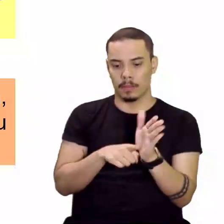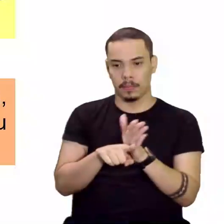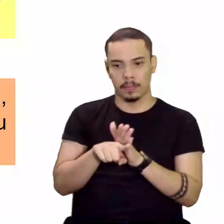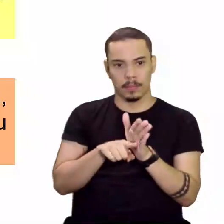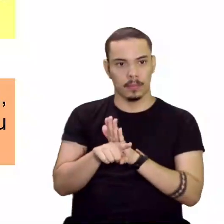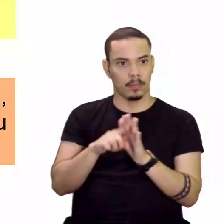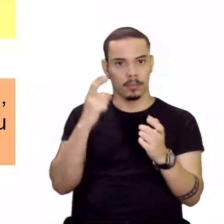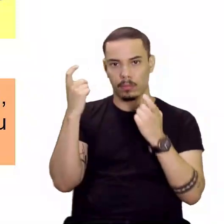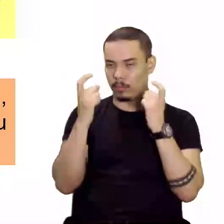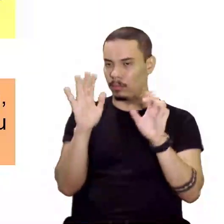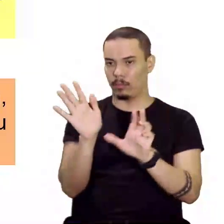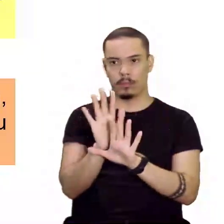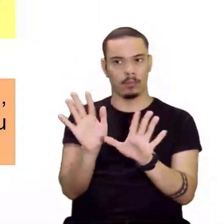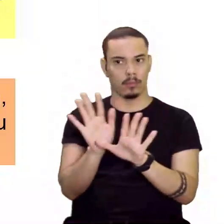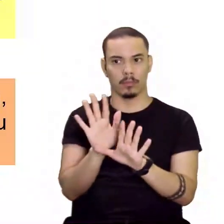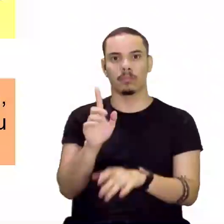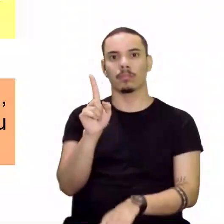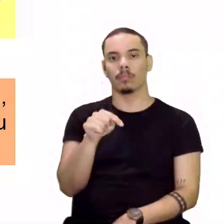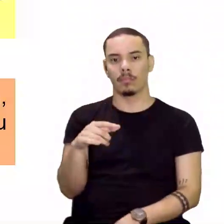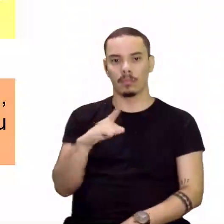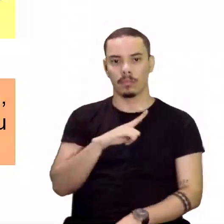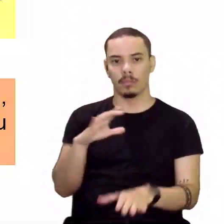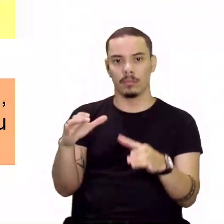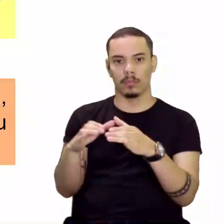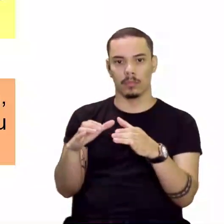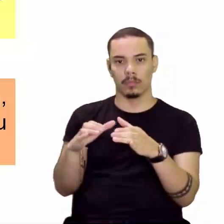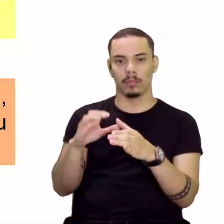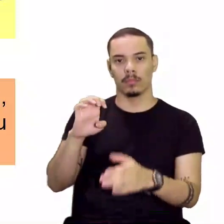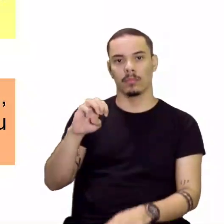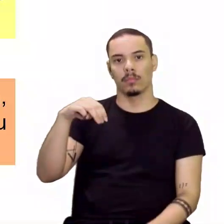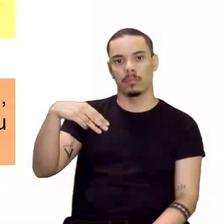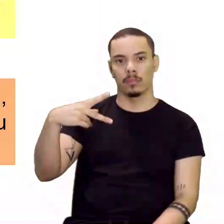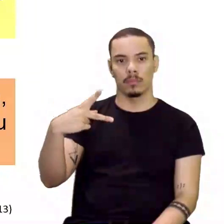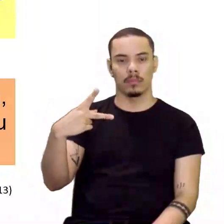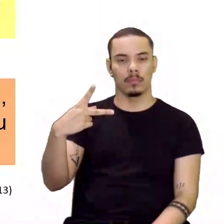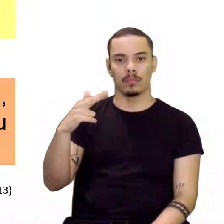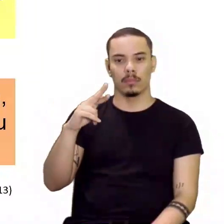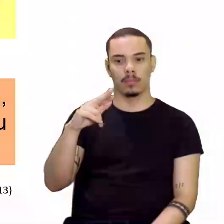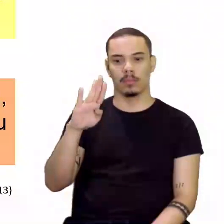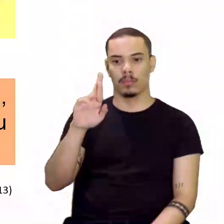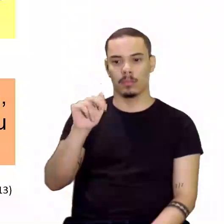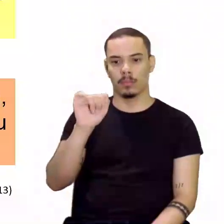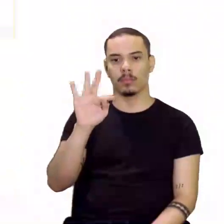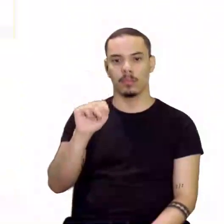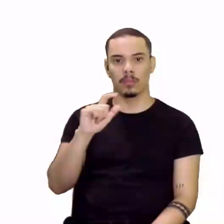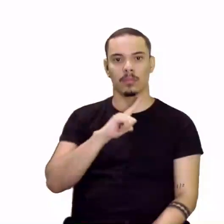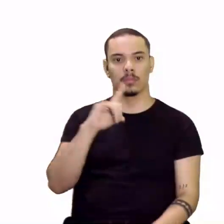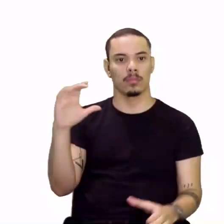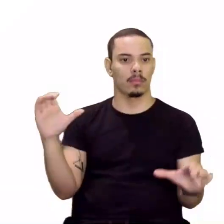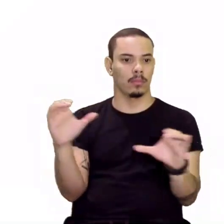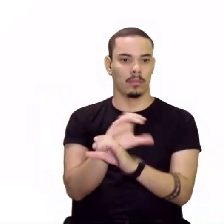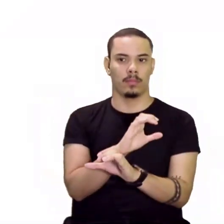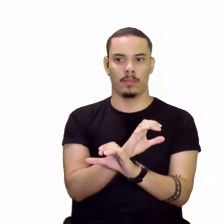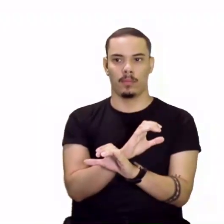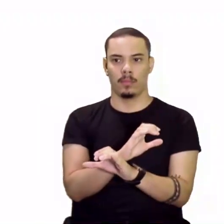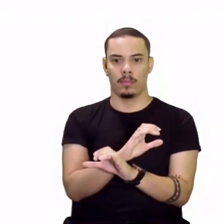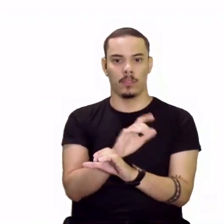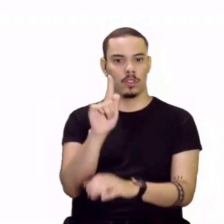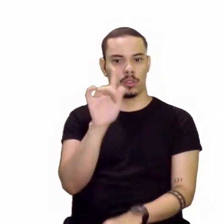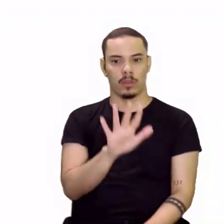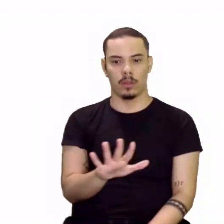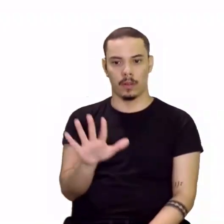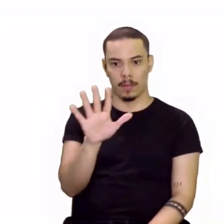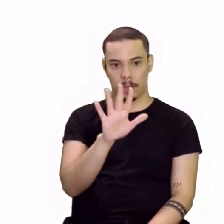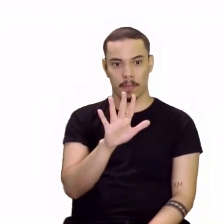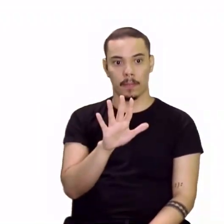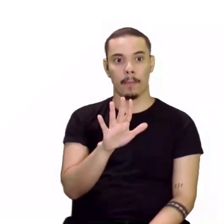preocupa para aprender tudo, é a Embrapa, tá? Dá um calendário geral do solo.